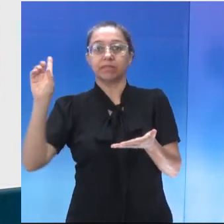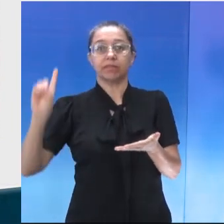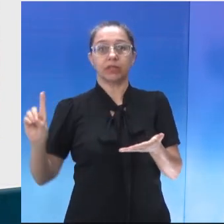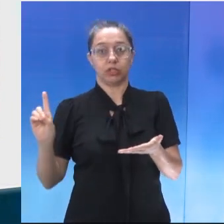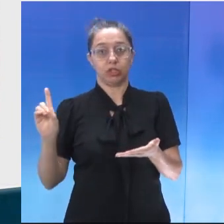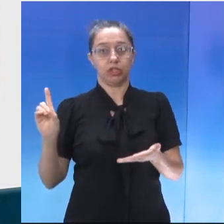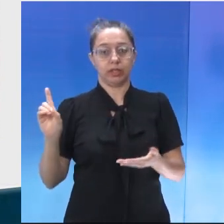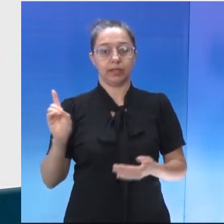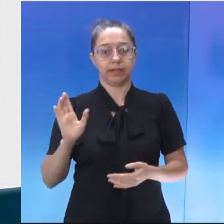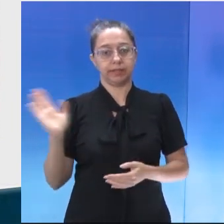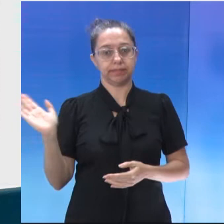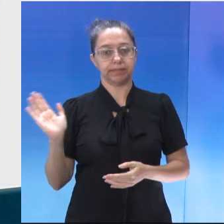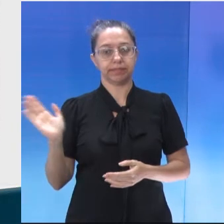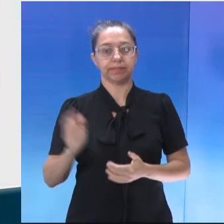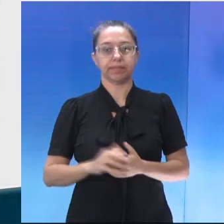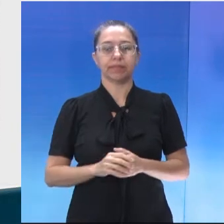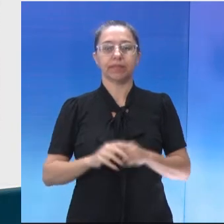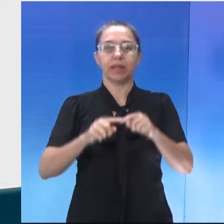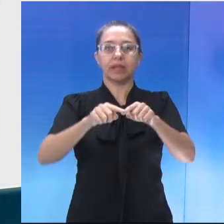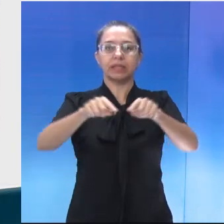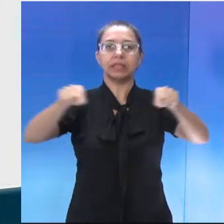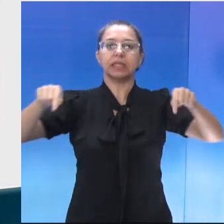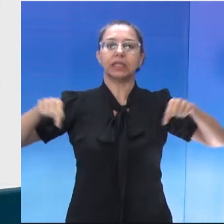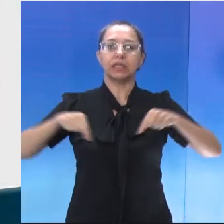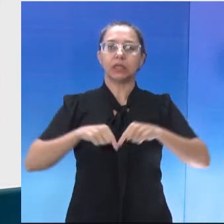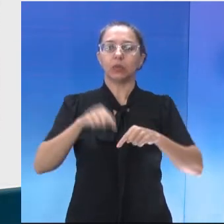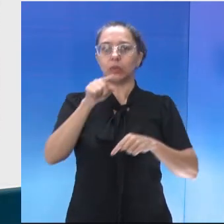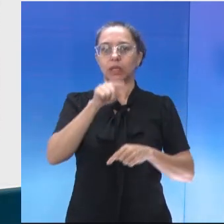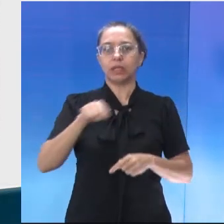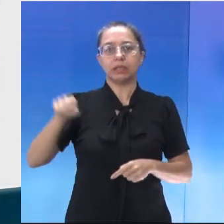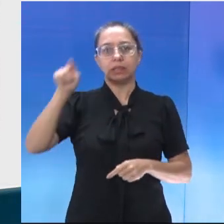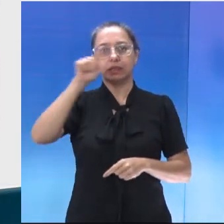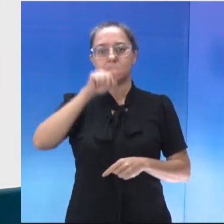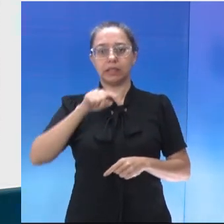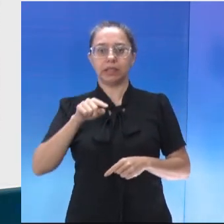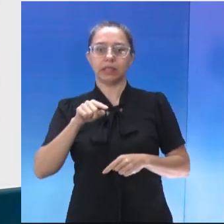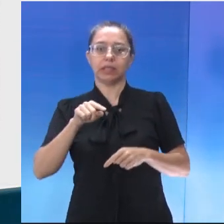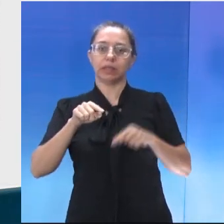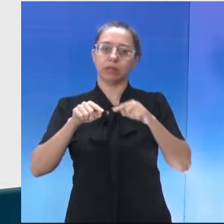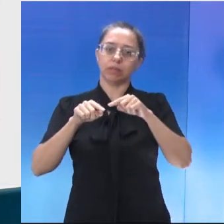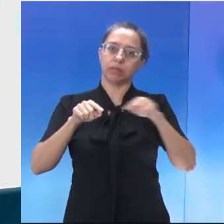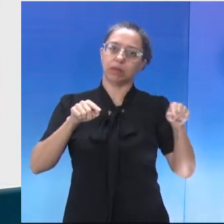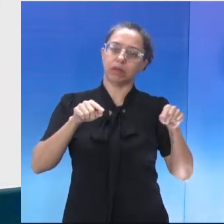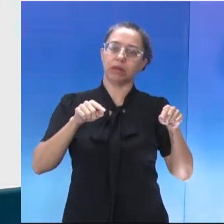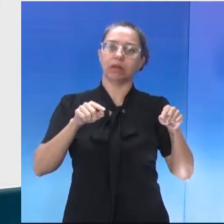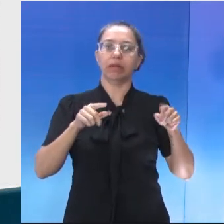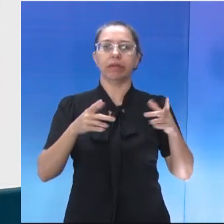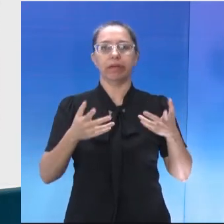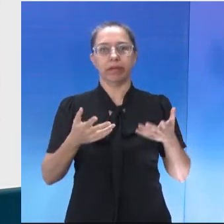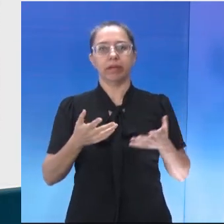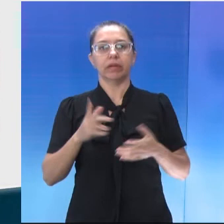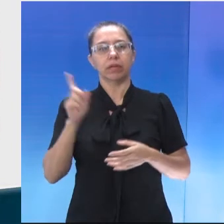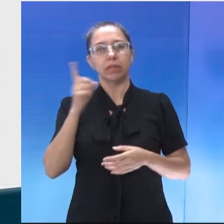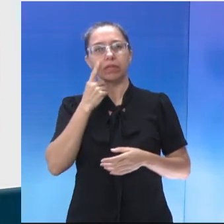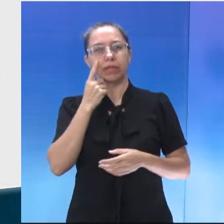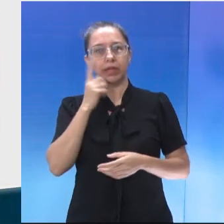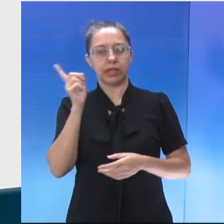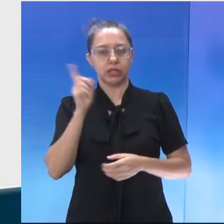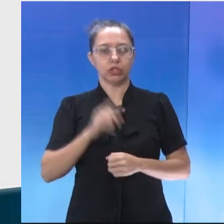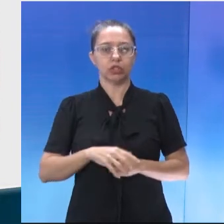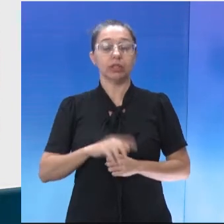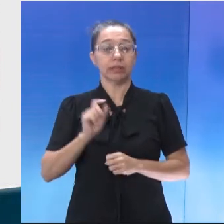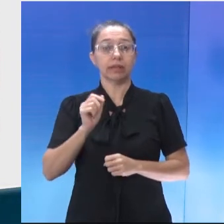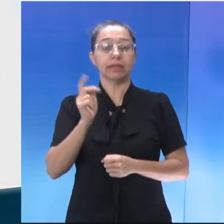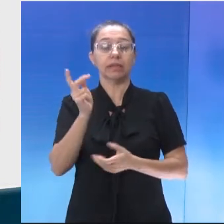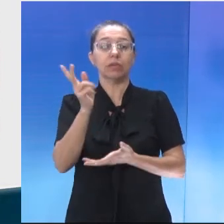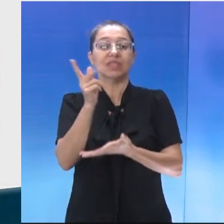desenho da direita aí, ó, são formas geométricas, é o círculo mais abaixo, né? Se parece com um losango, né não? Então, os